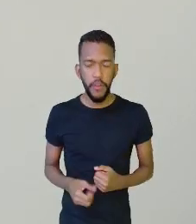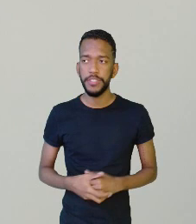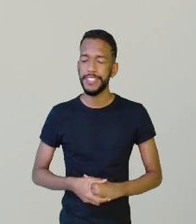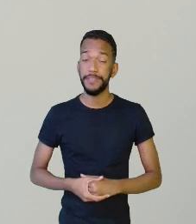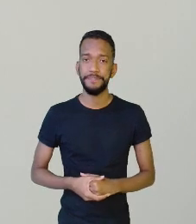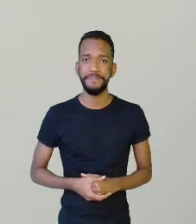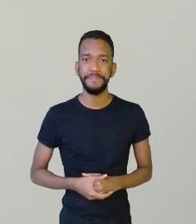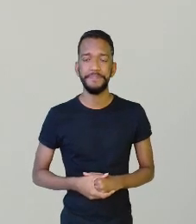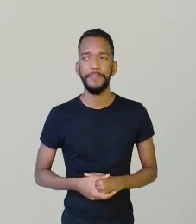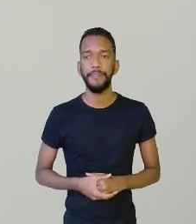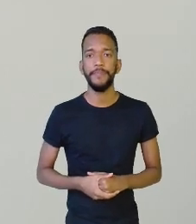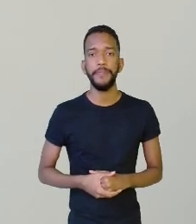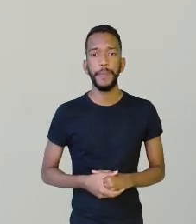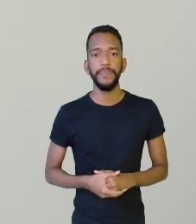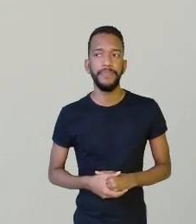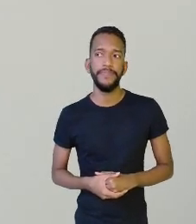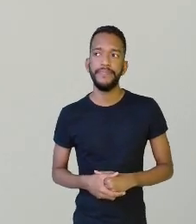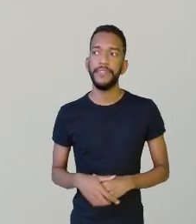Ele deu R$